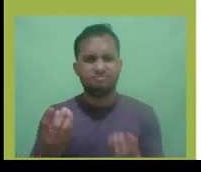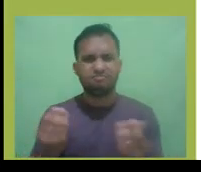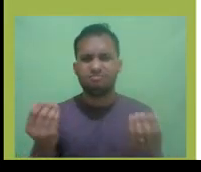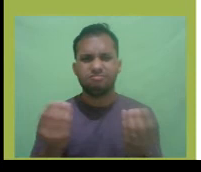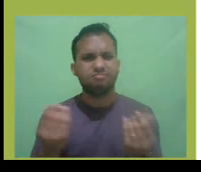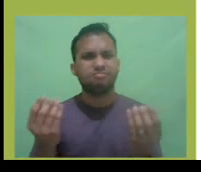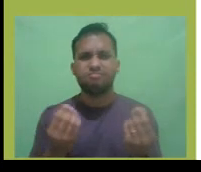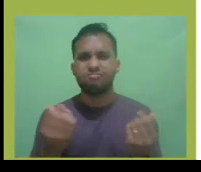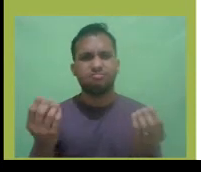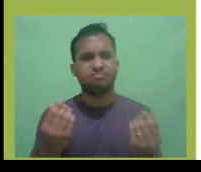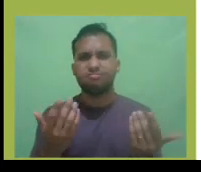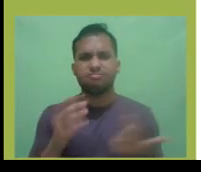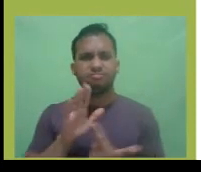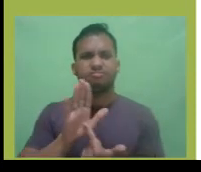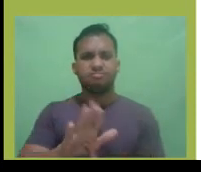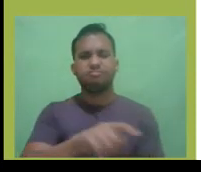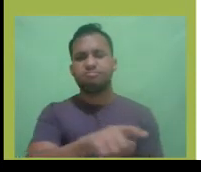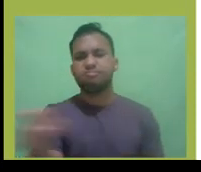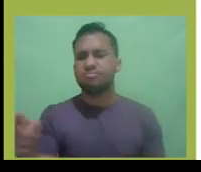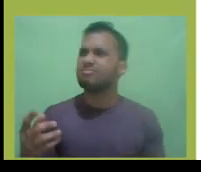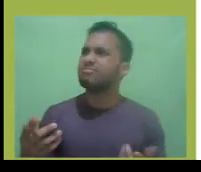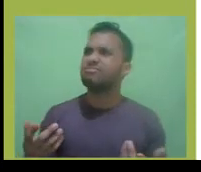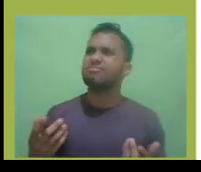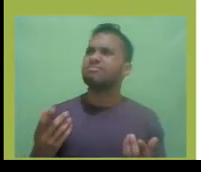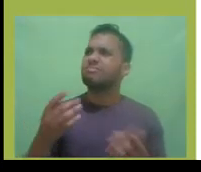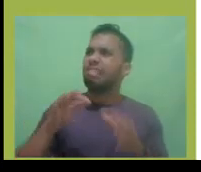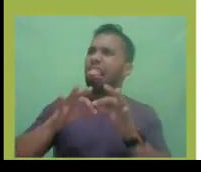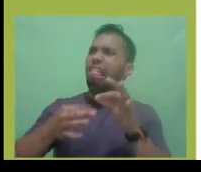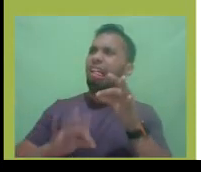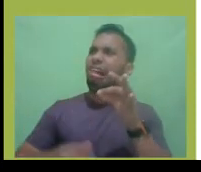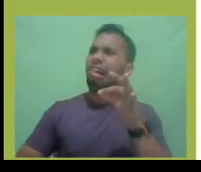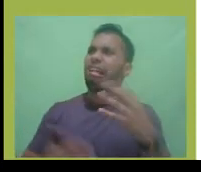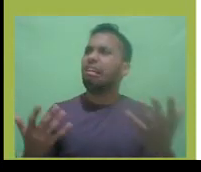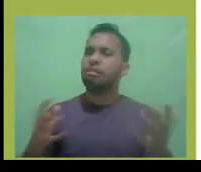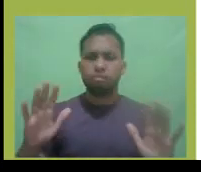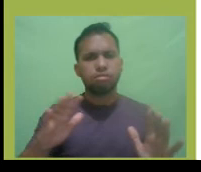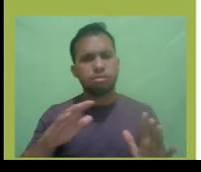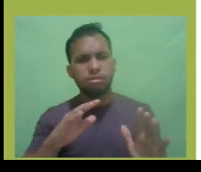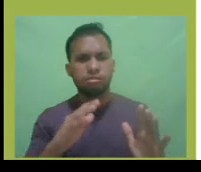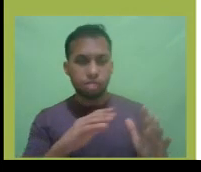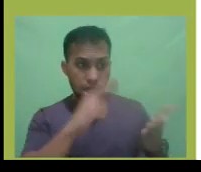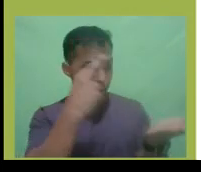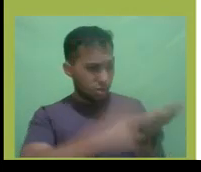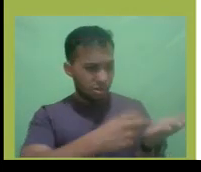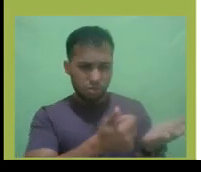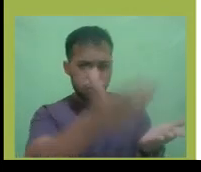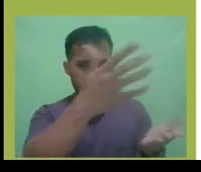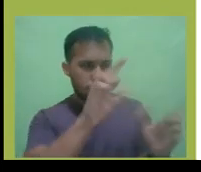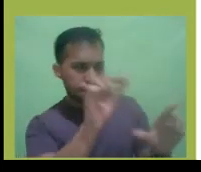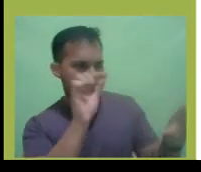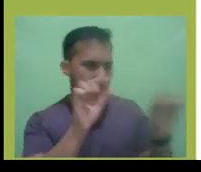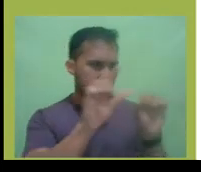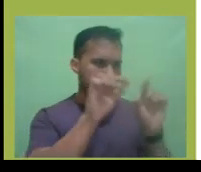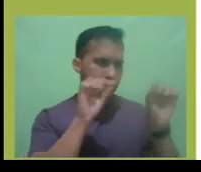apresentação numa apresentação muito longa. Então, opte para mostrar somente aqueles resultados chaves e deixe alguns